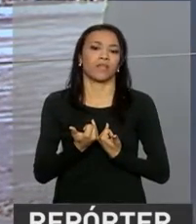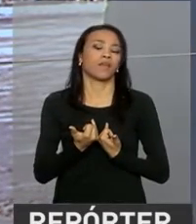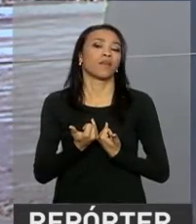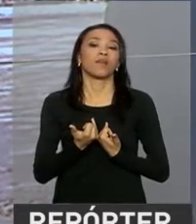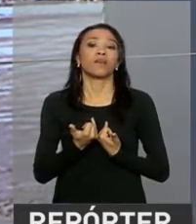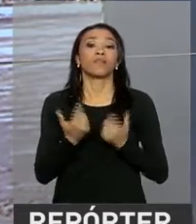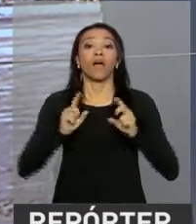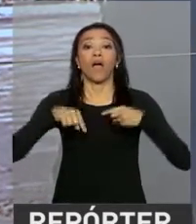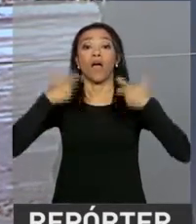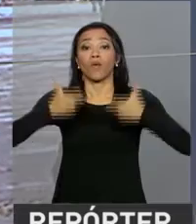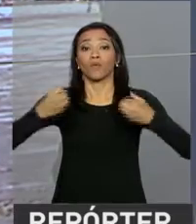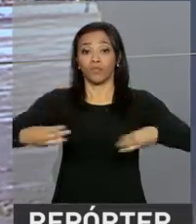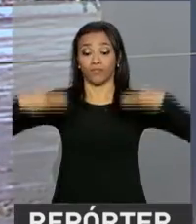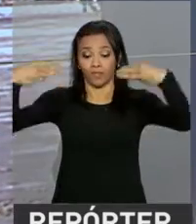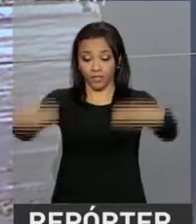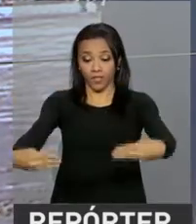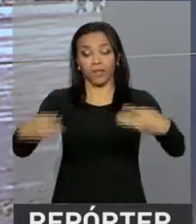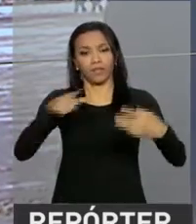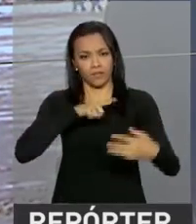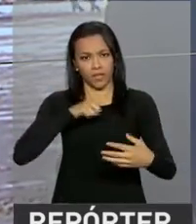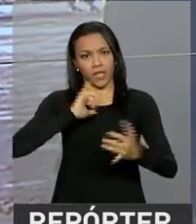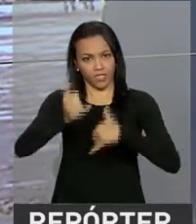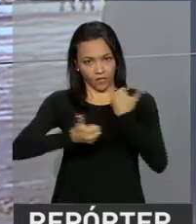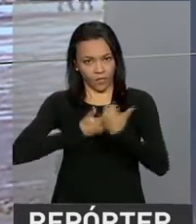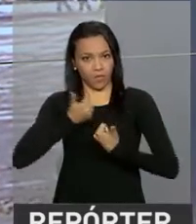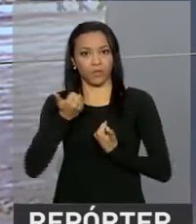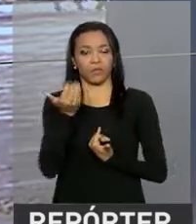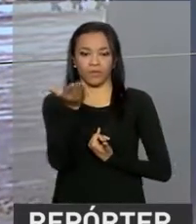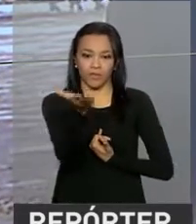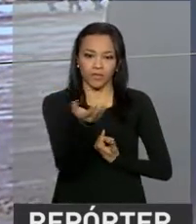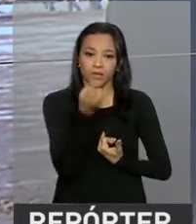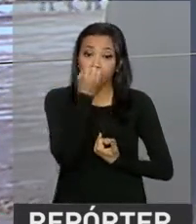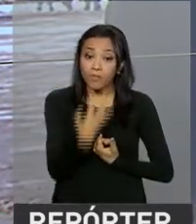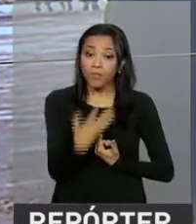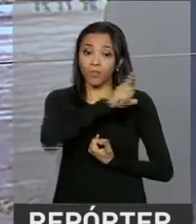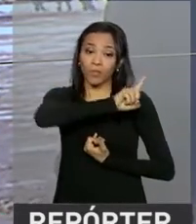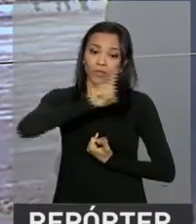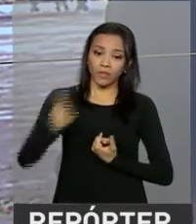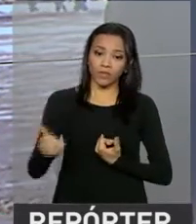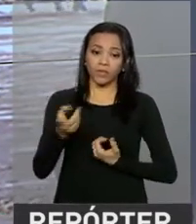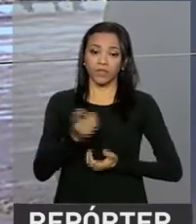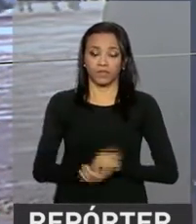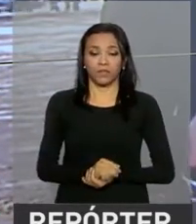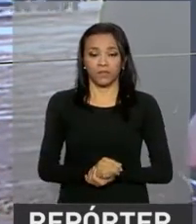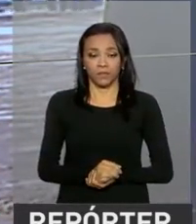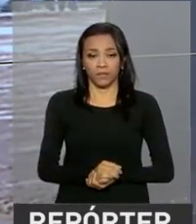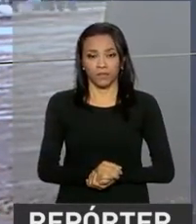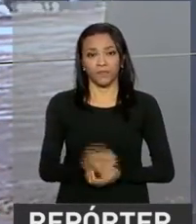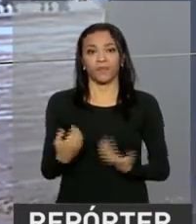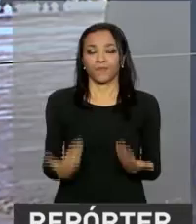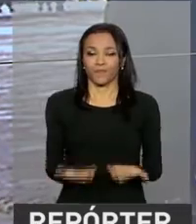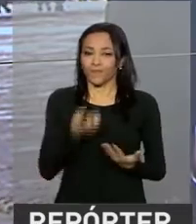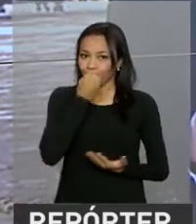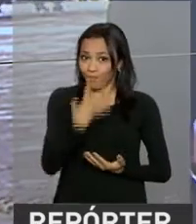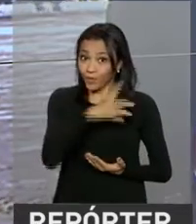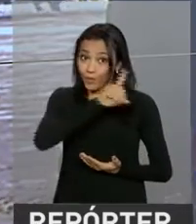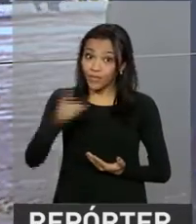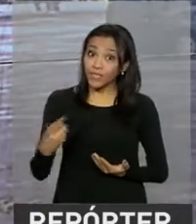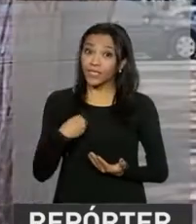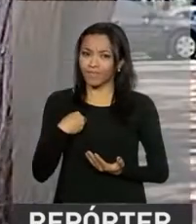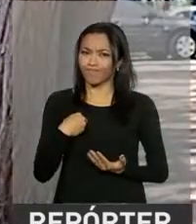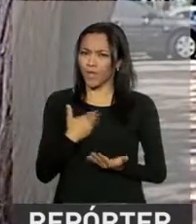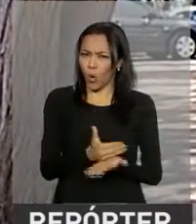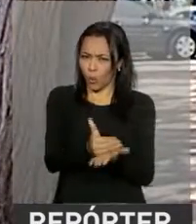é só na escola dos ministérios e tem as informações que a gente nem bom dia onde leandro a partir de